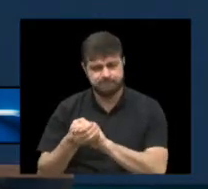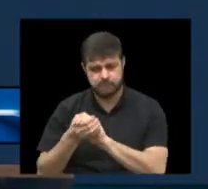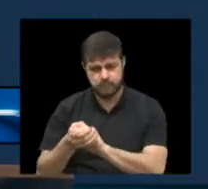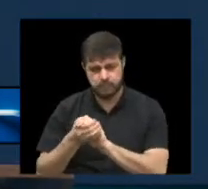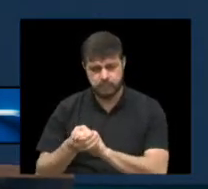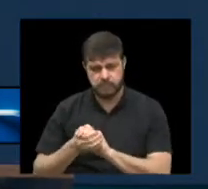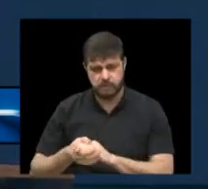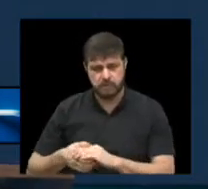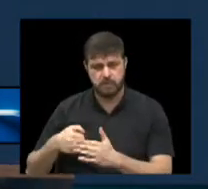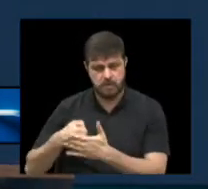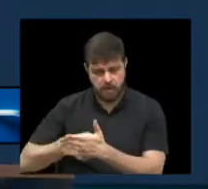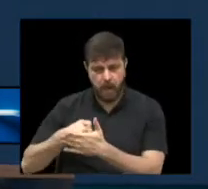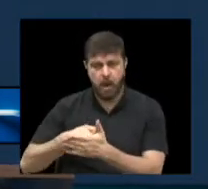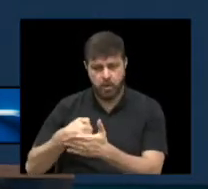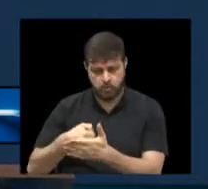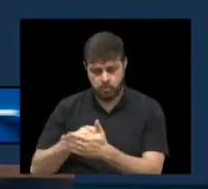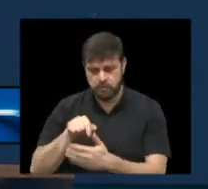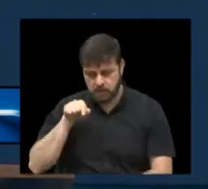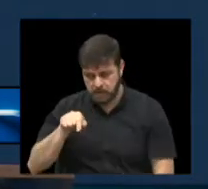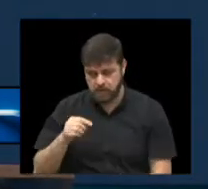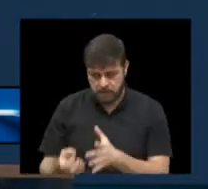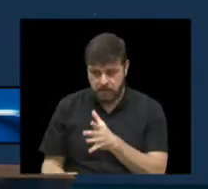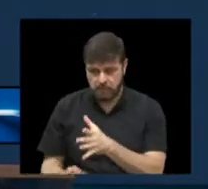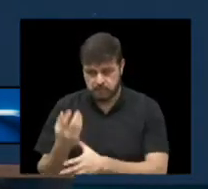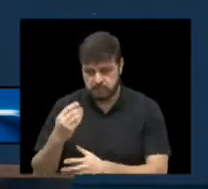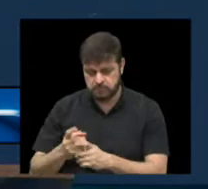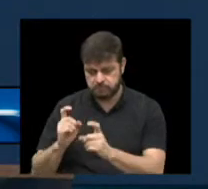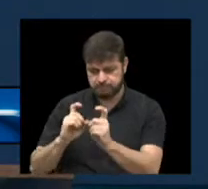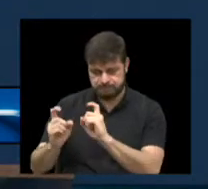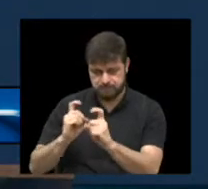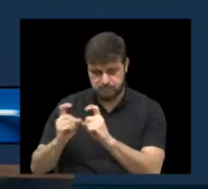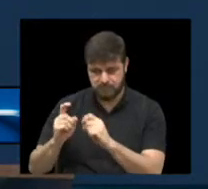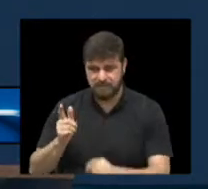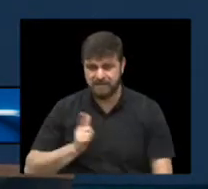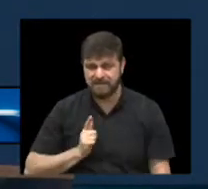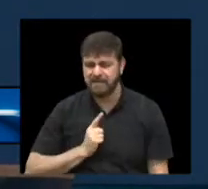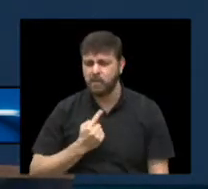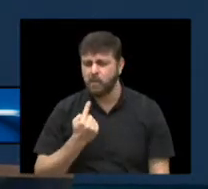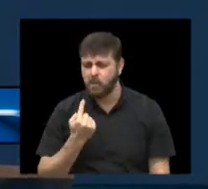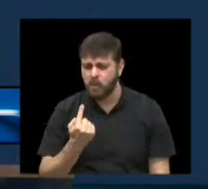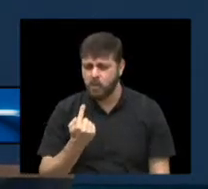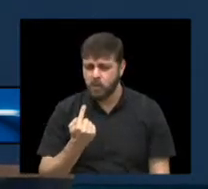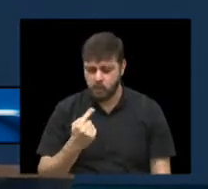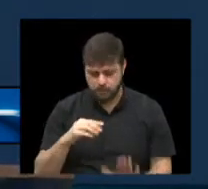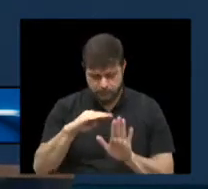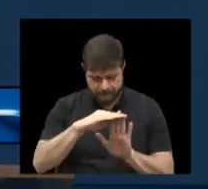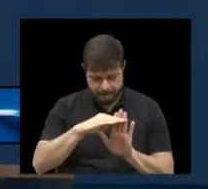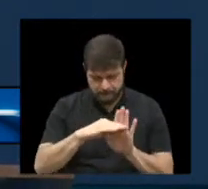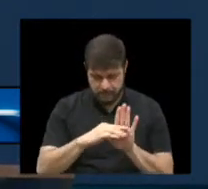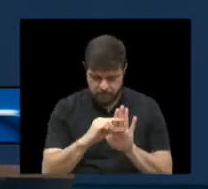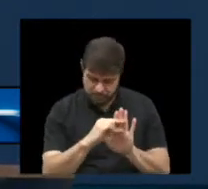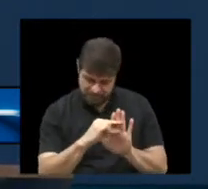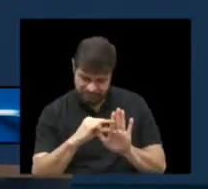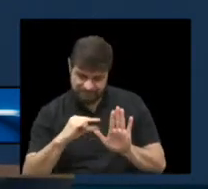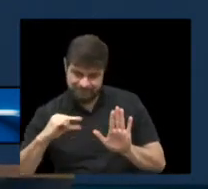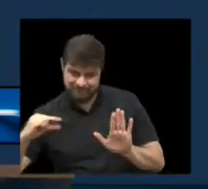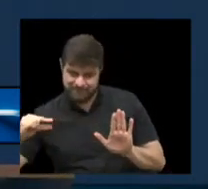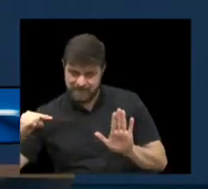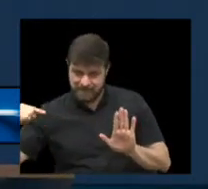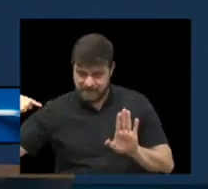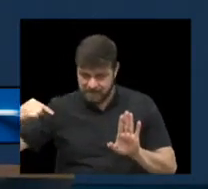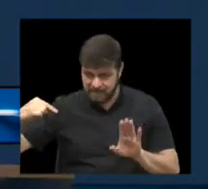ocorrida, porque o que acontece? Existe uma diretriz que consta no plano diretor